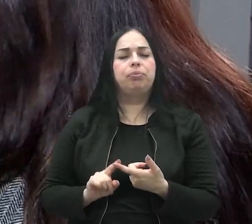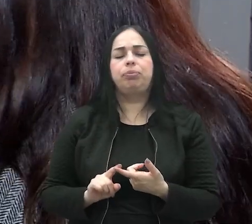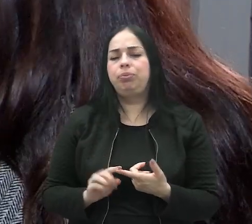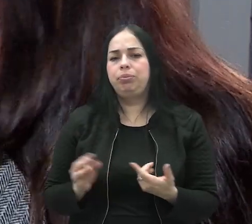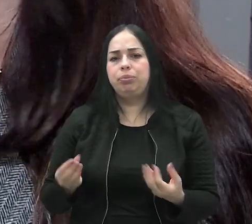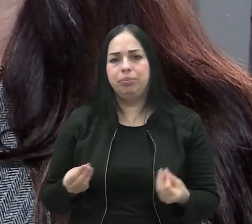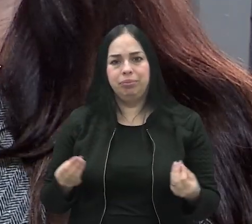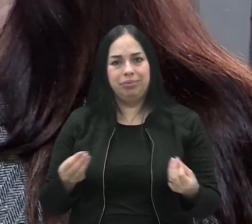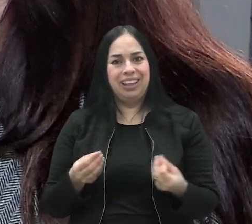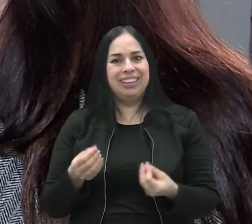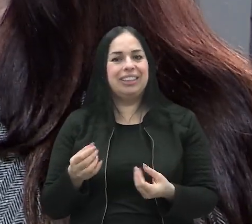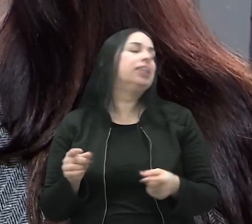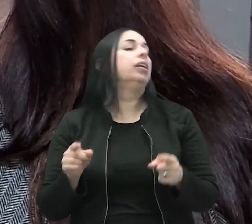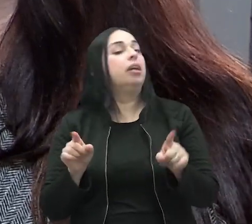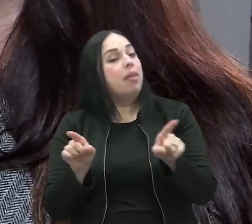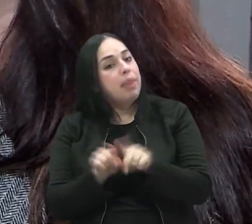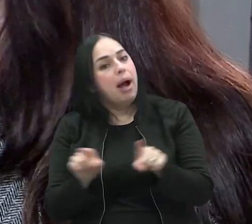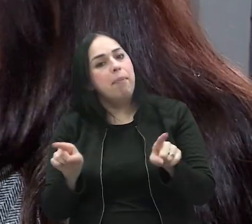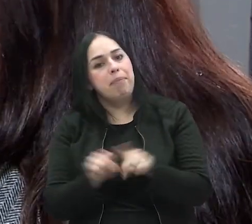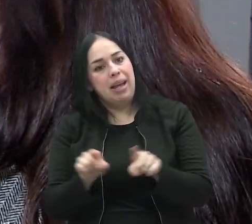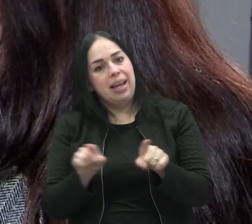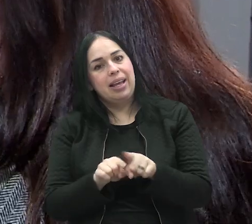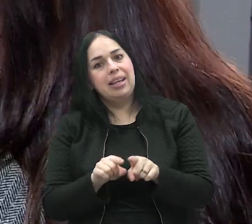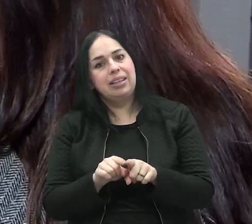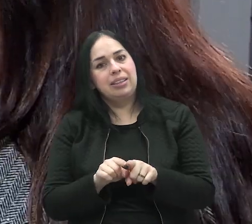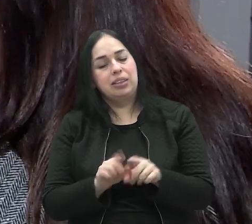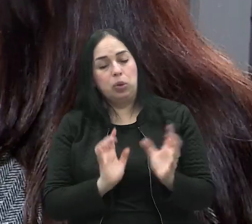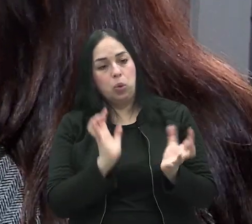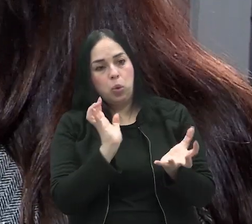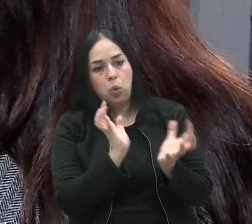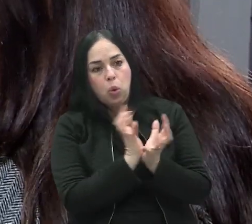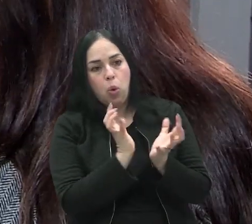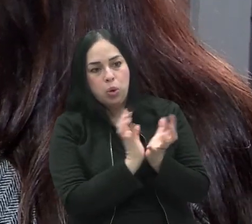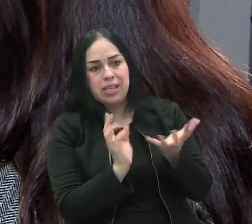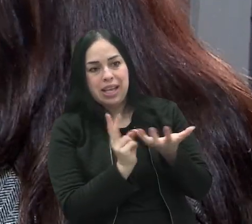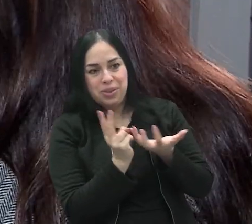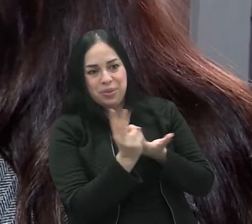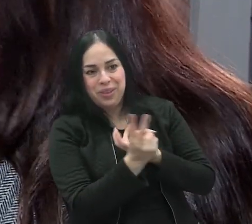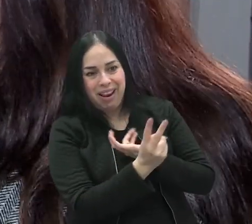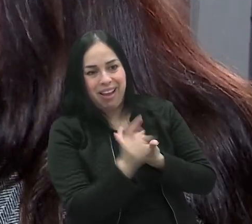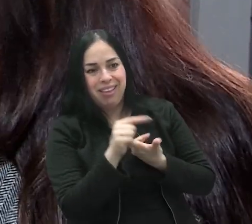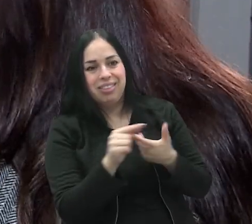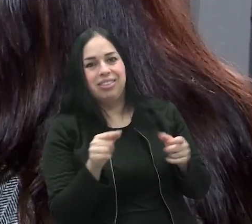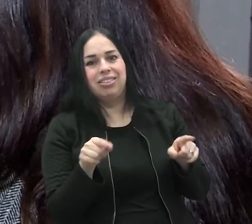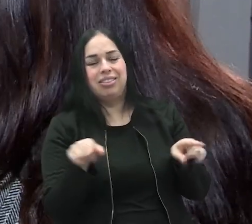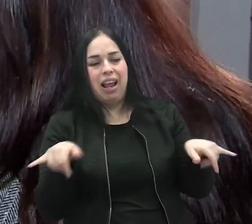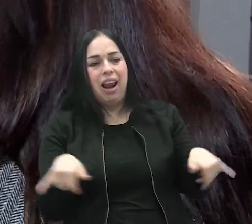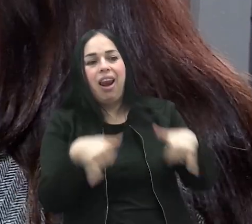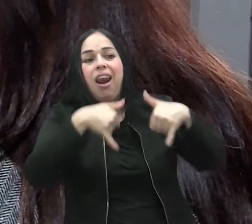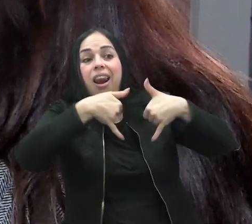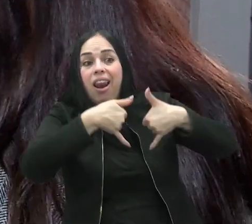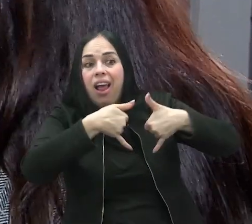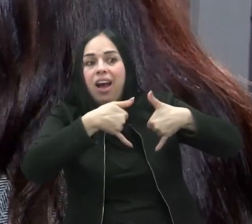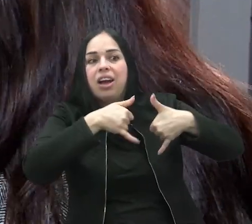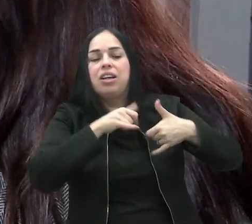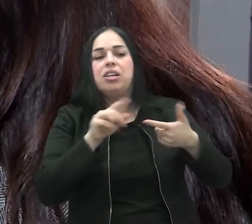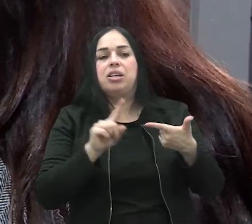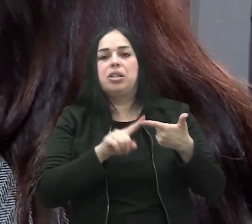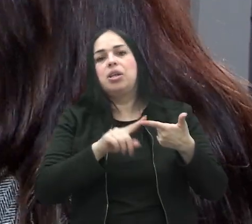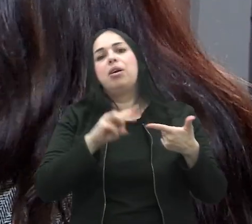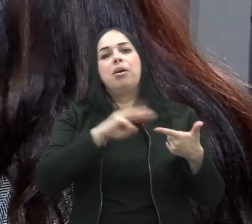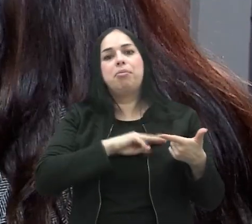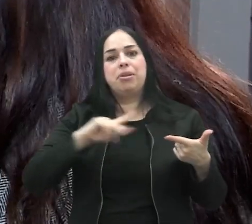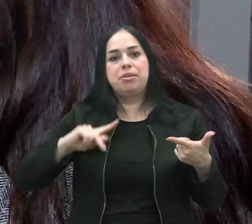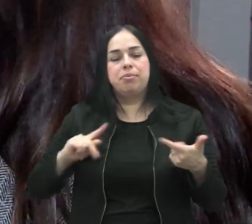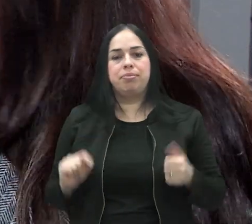pelo estudante, e acionar os órgãos de defesa, de proteção à criança e ao adolescente, através do Conselho